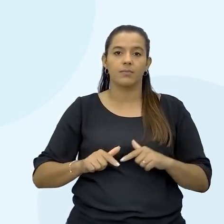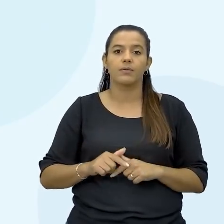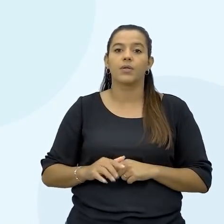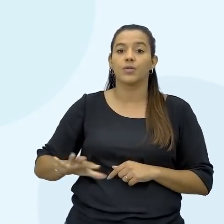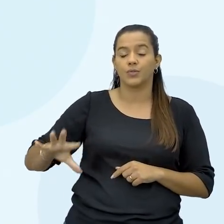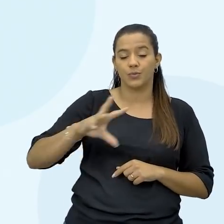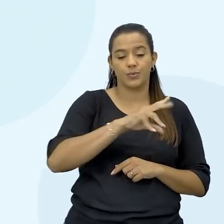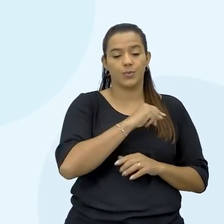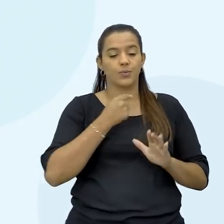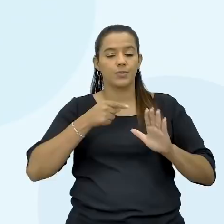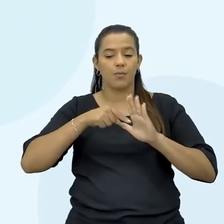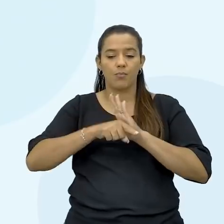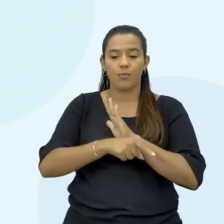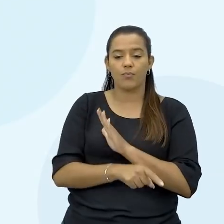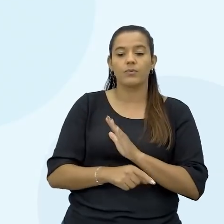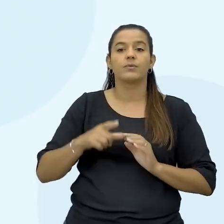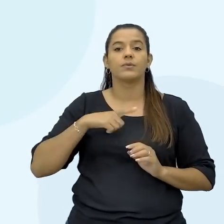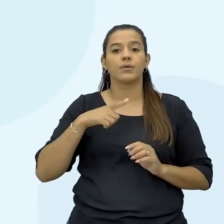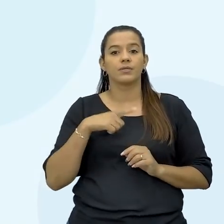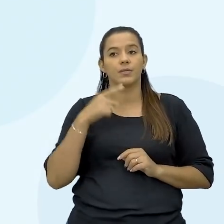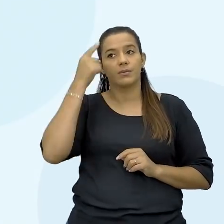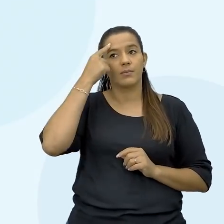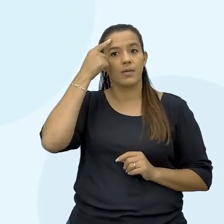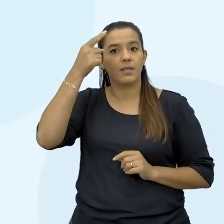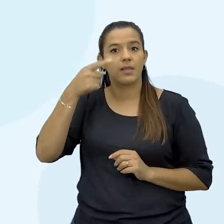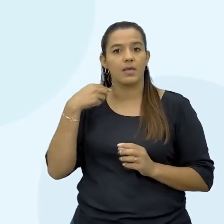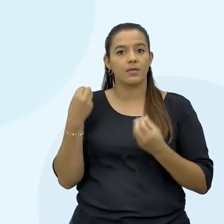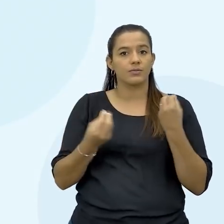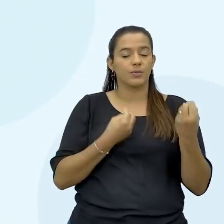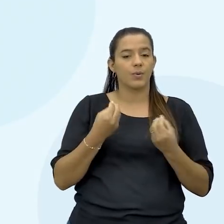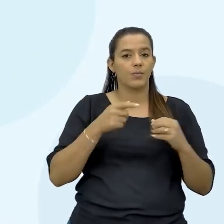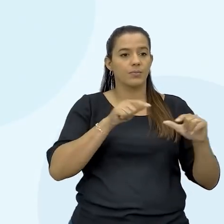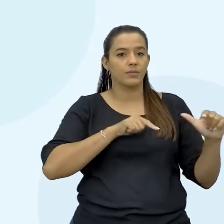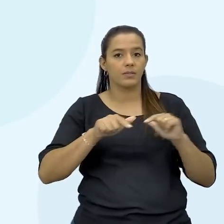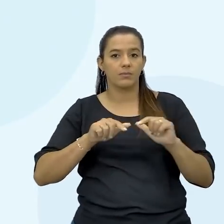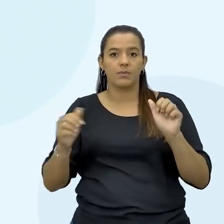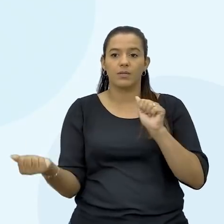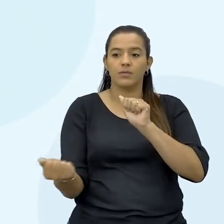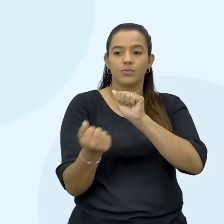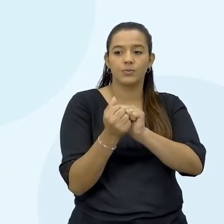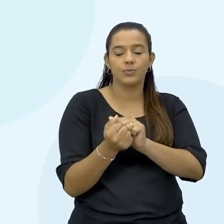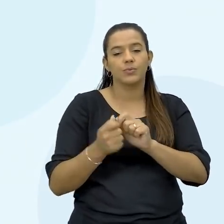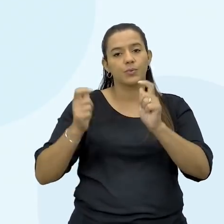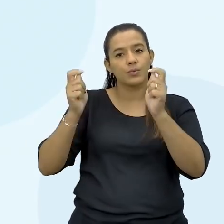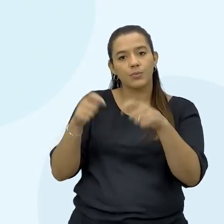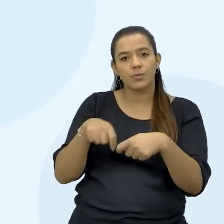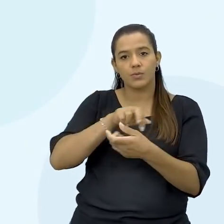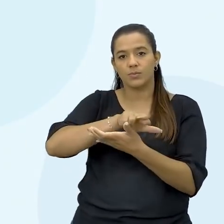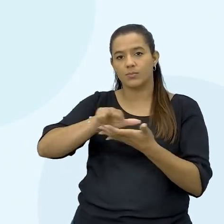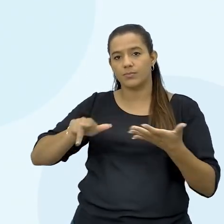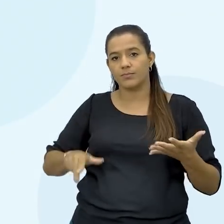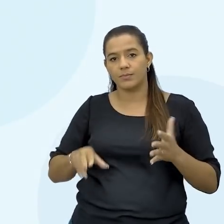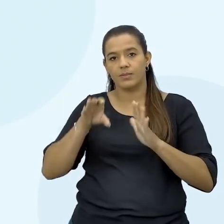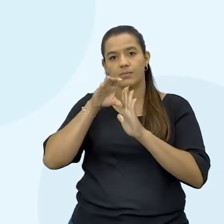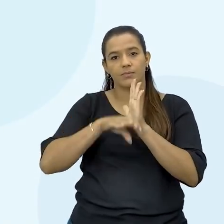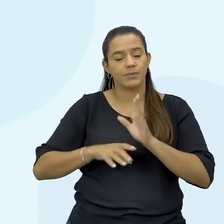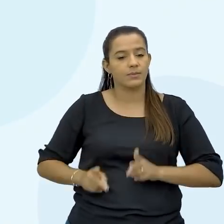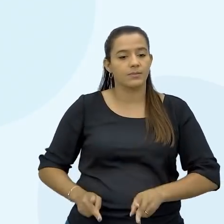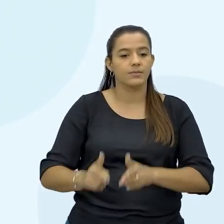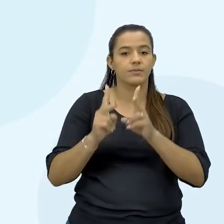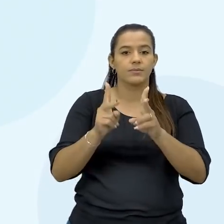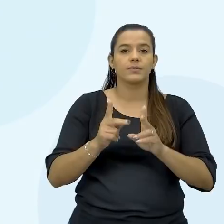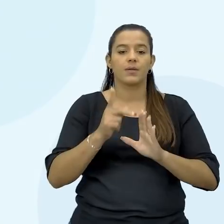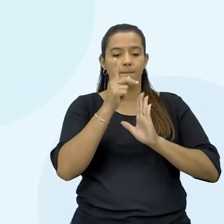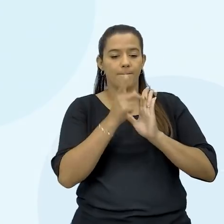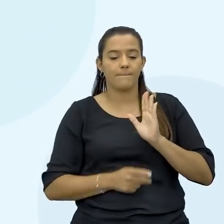os aprofundamentos, a gente tem uma ideia de trabalhar junto com os componentes curriculares, sempre o